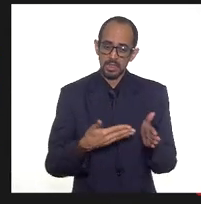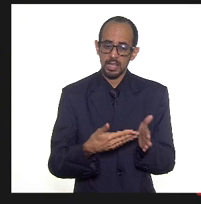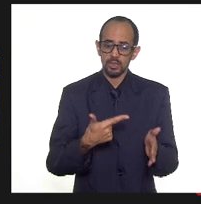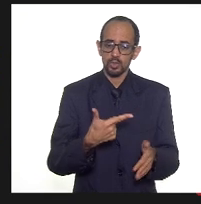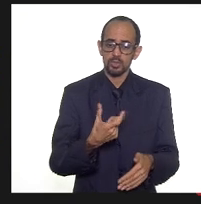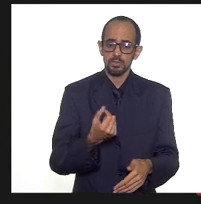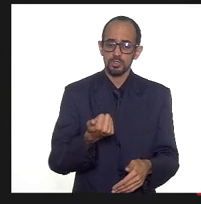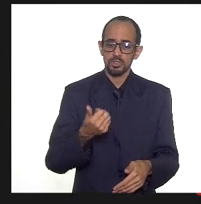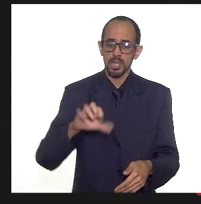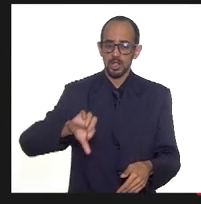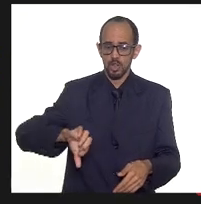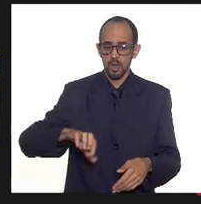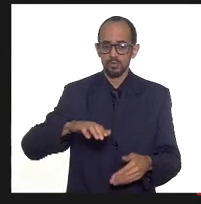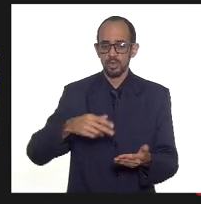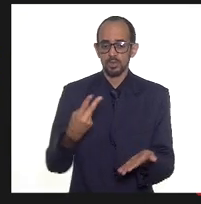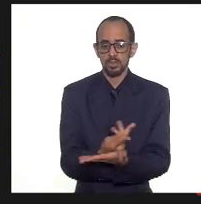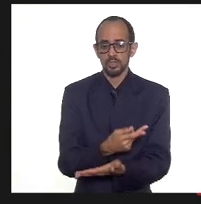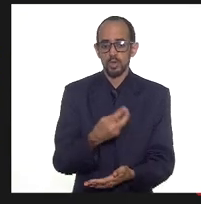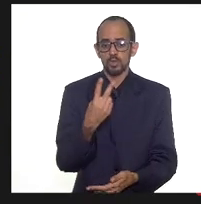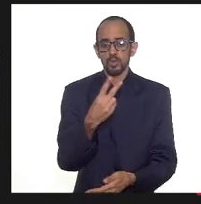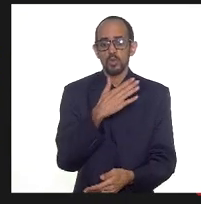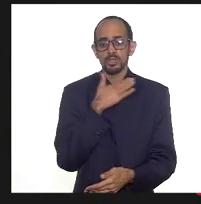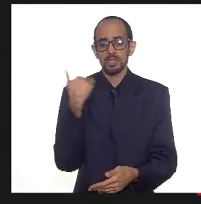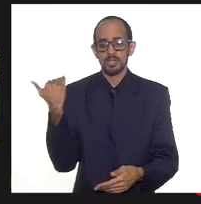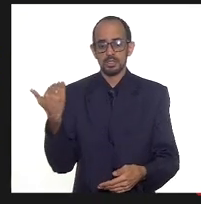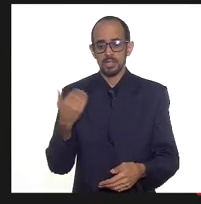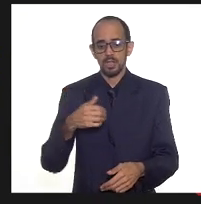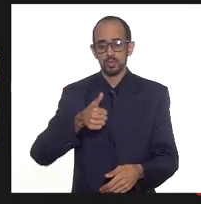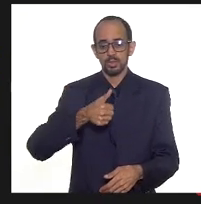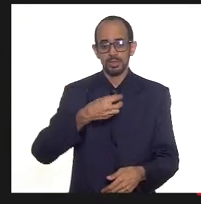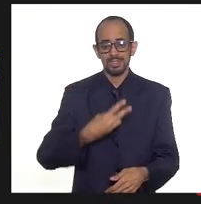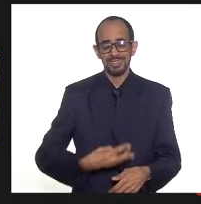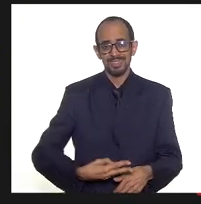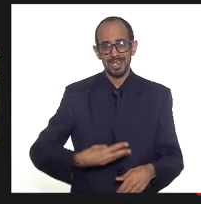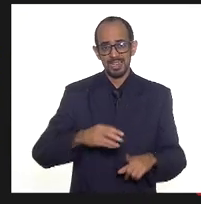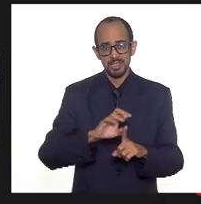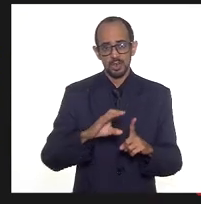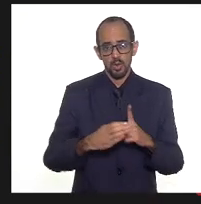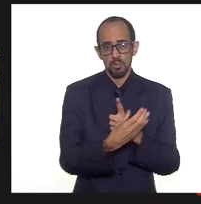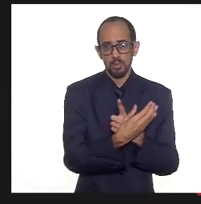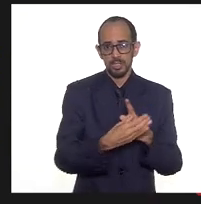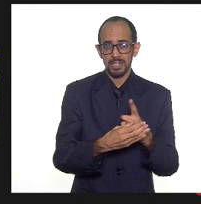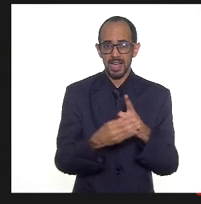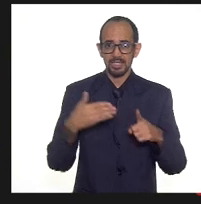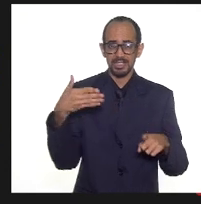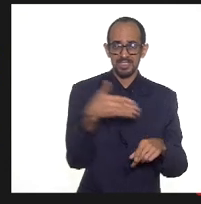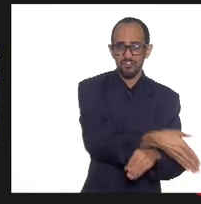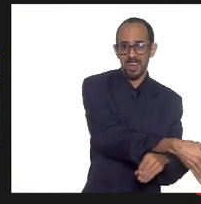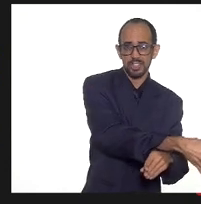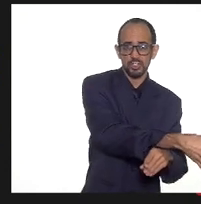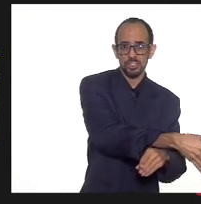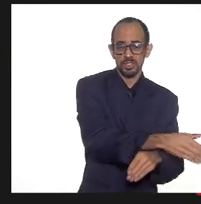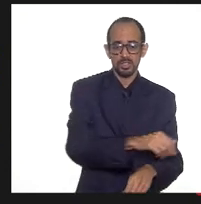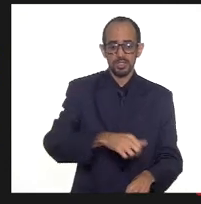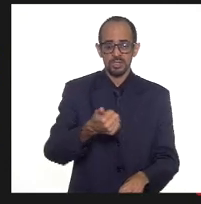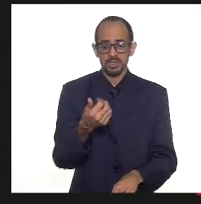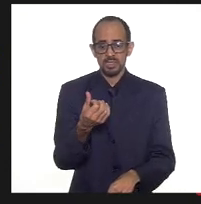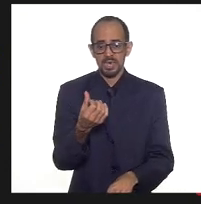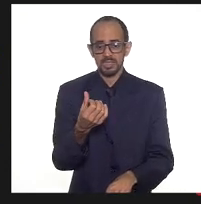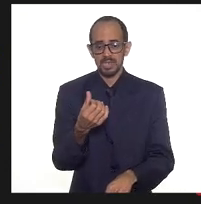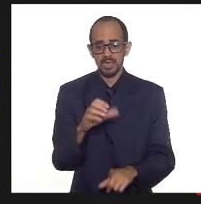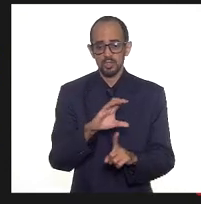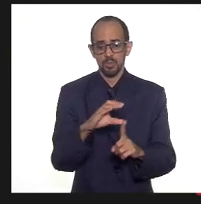de ministros religiosos, 13 comunidades de terreiro invadidas e fechadas, 16 comunidades